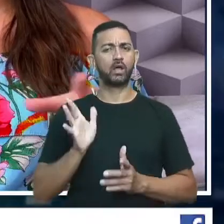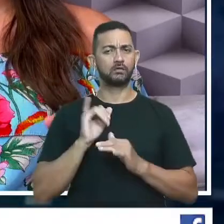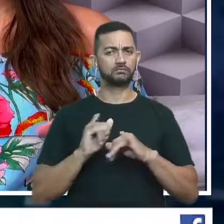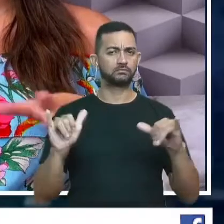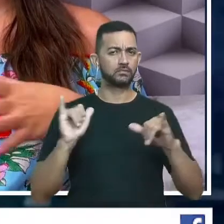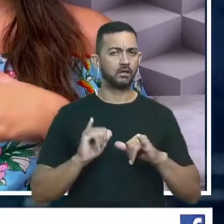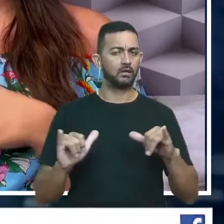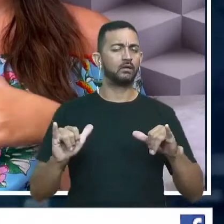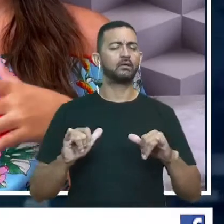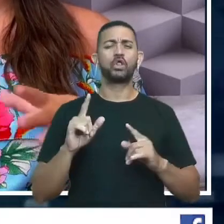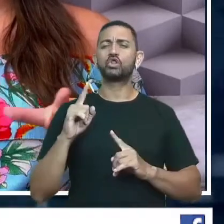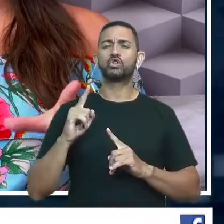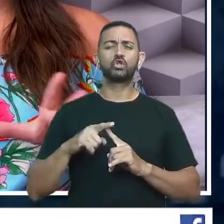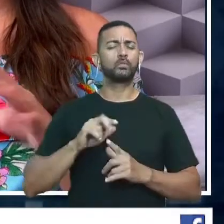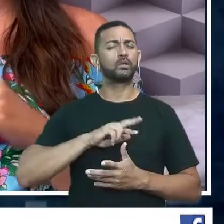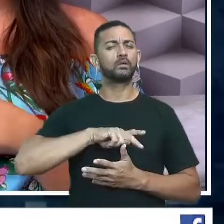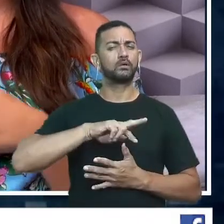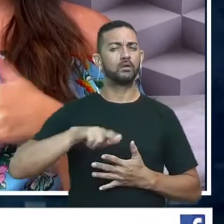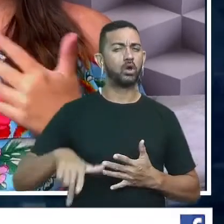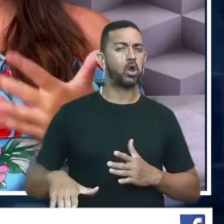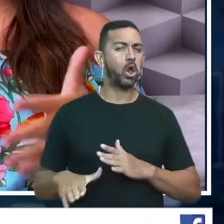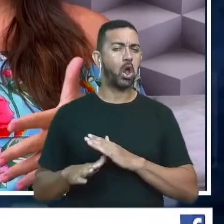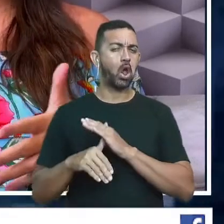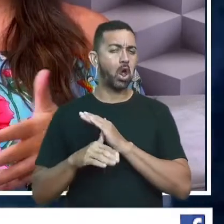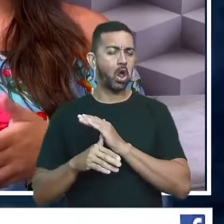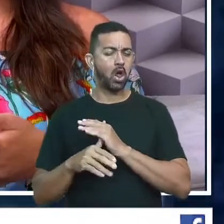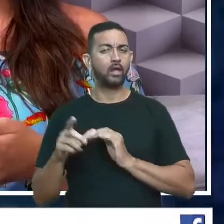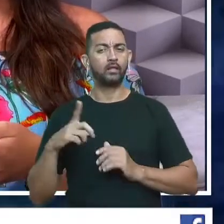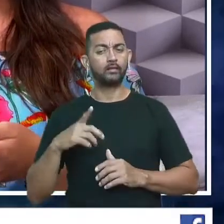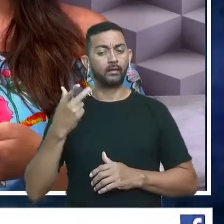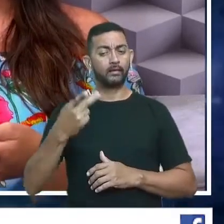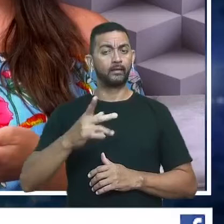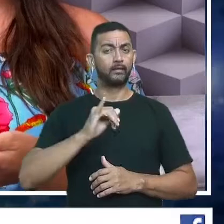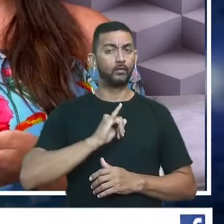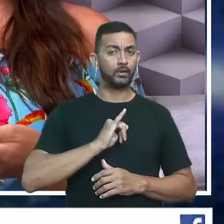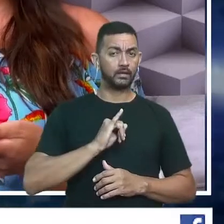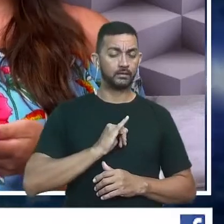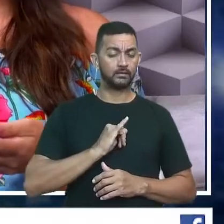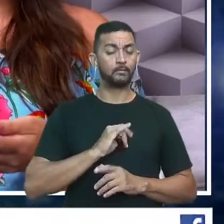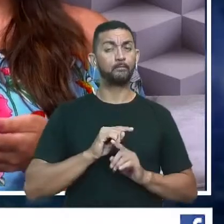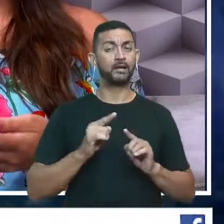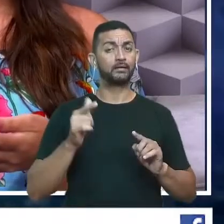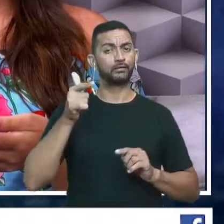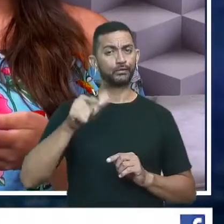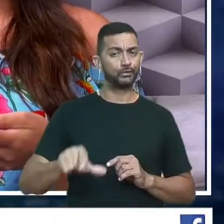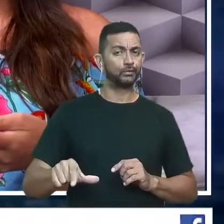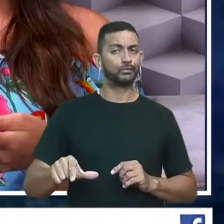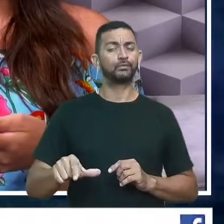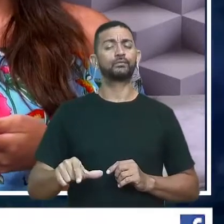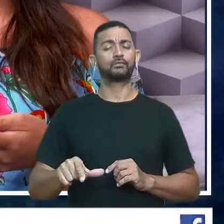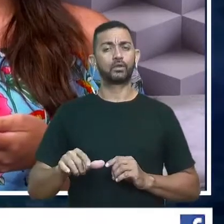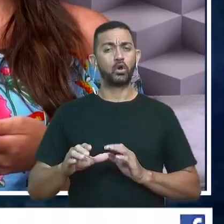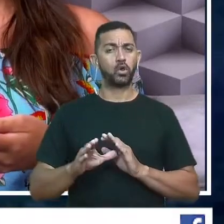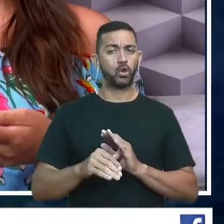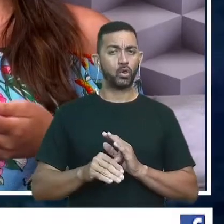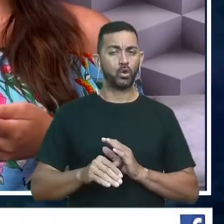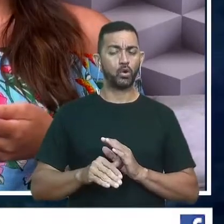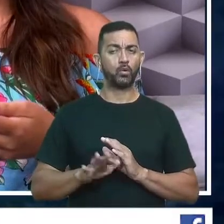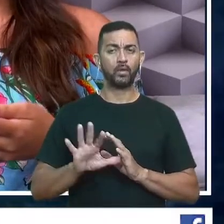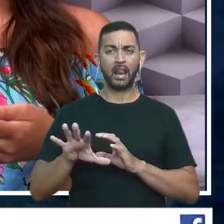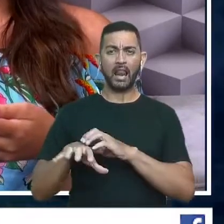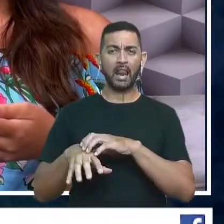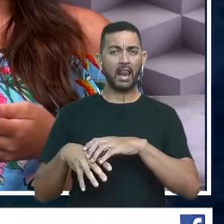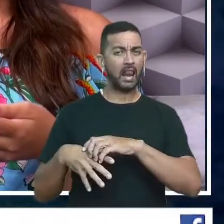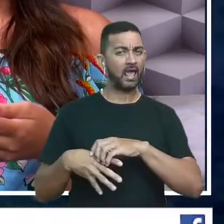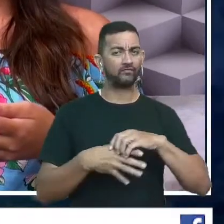né a gente vem noticiando vários tipos de furtos que vem tendo aqui na cidade de Imperatriz né e e também foi mais um e